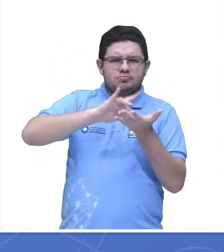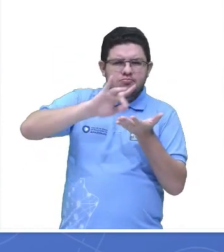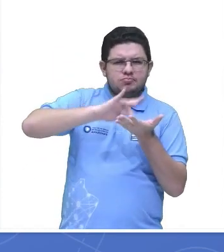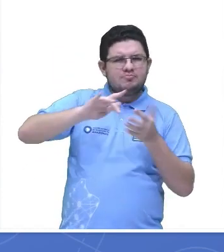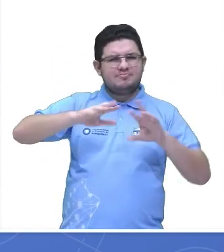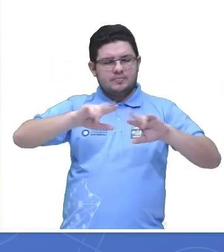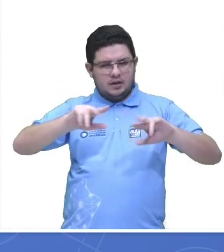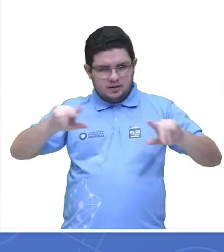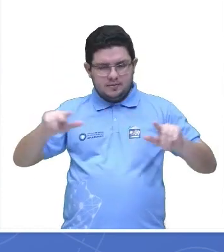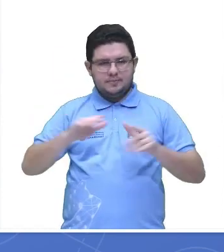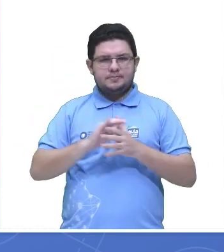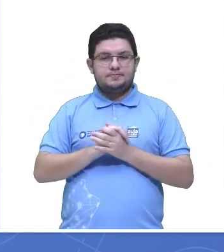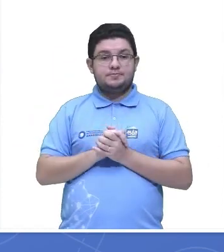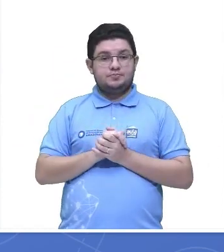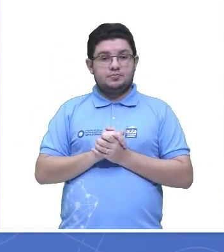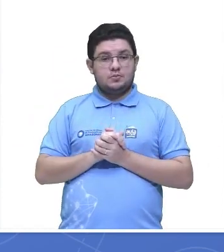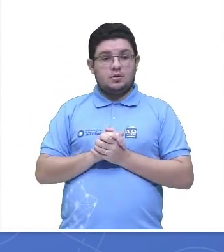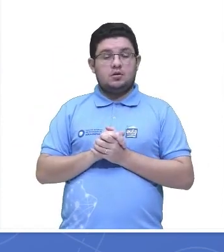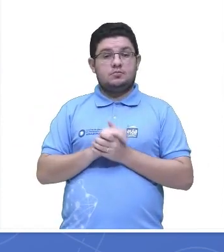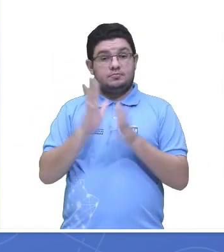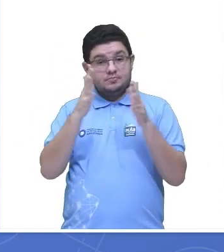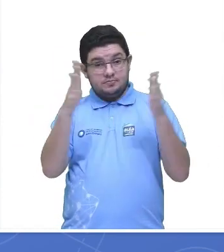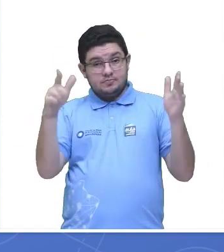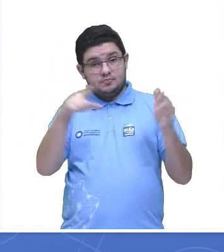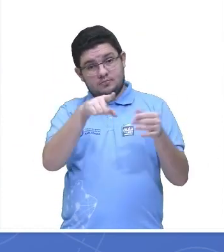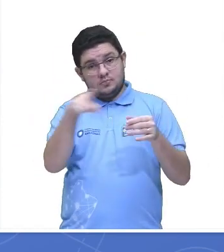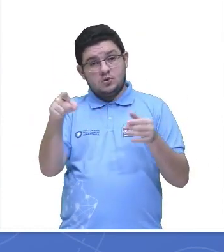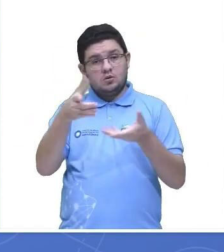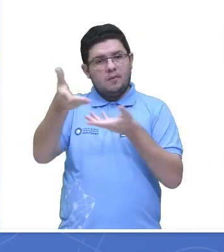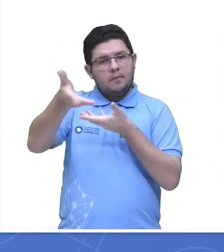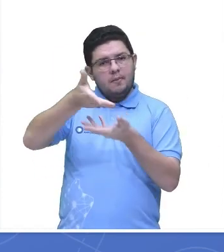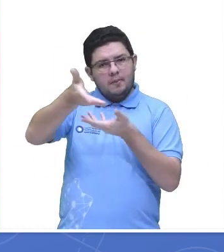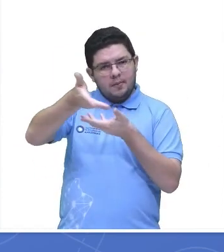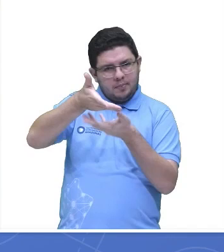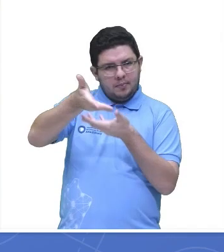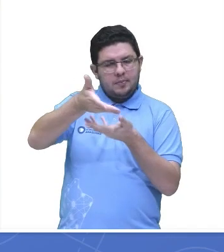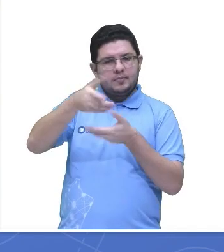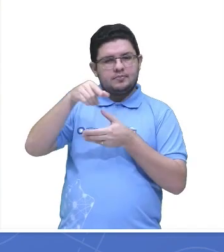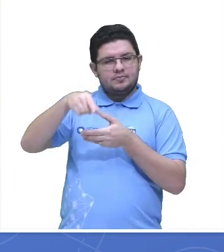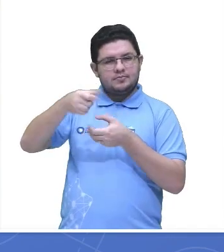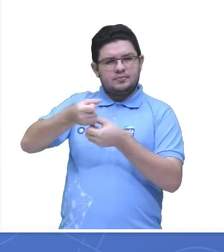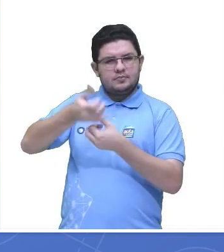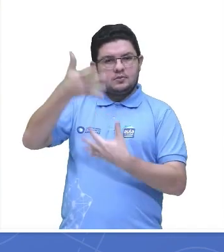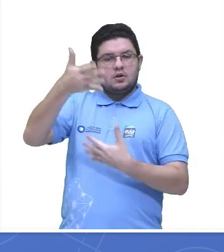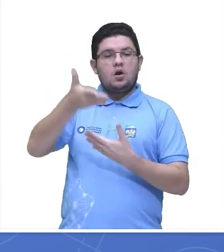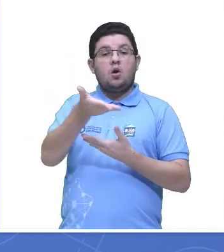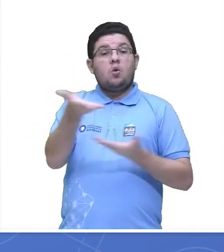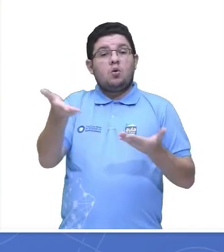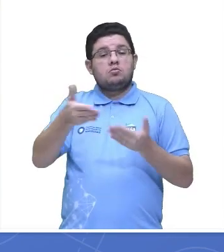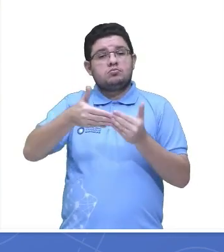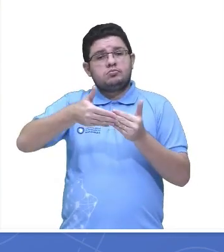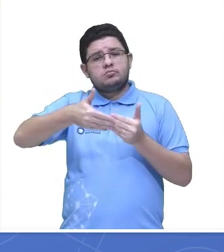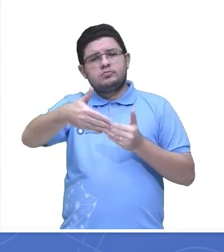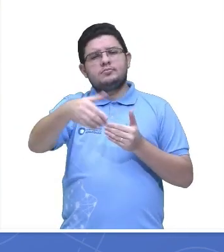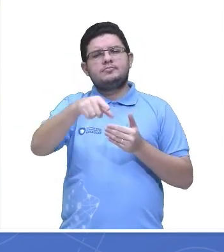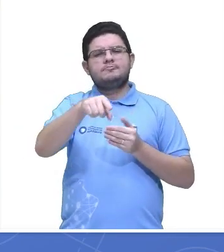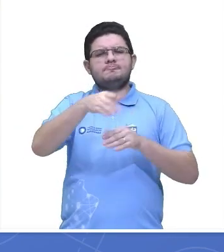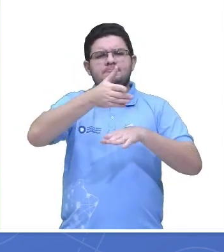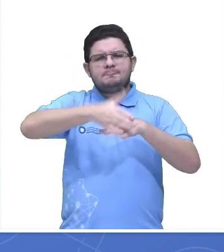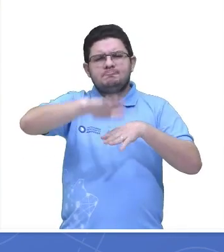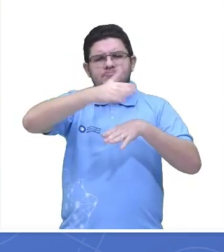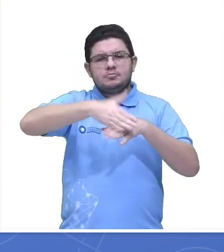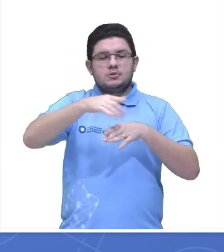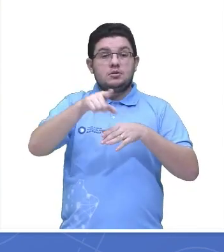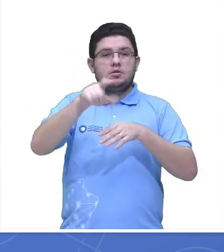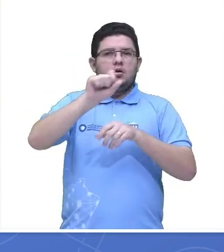participaram, né, que responderam, que participaram do chat. É isso mesmo, tá? Agora coloquem em prática essas estratégias de leitura, não parem somente no conteúdo